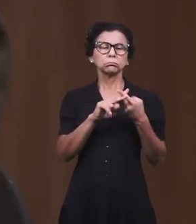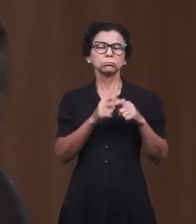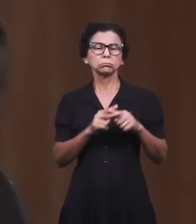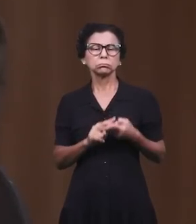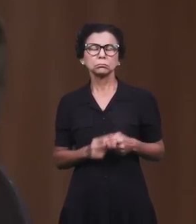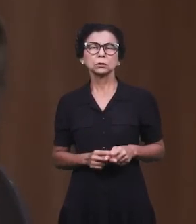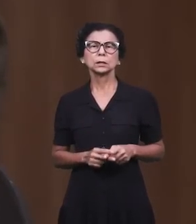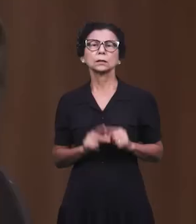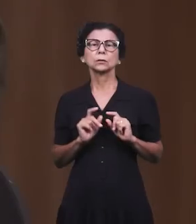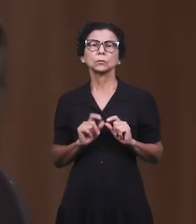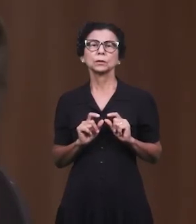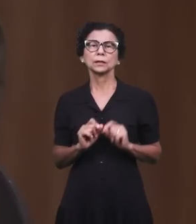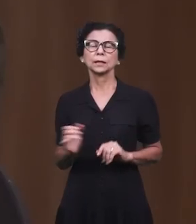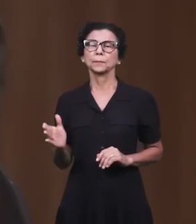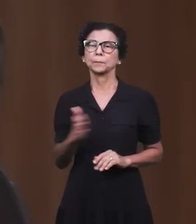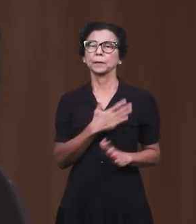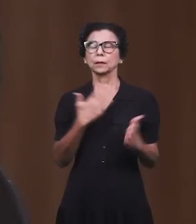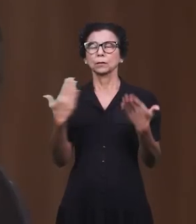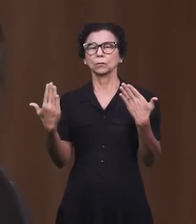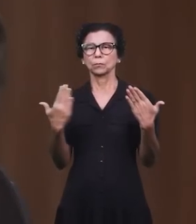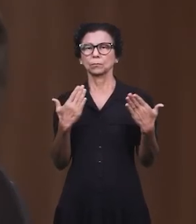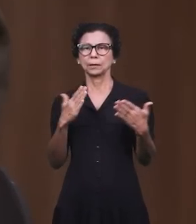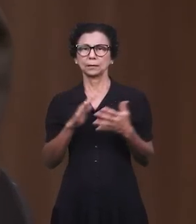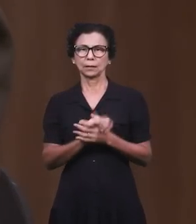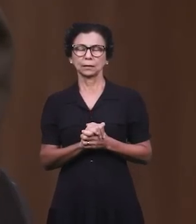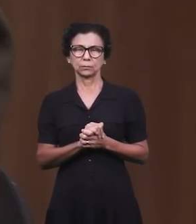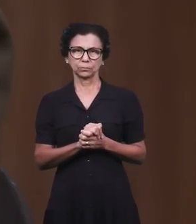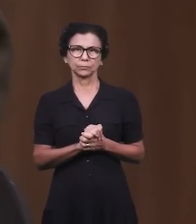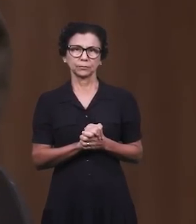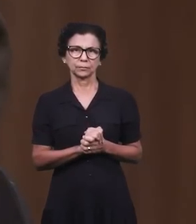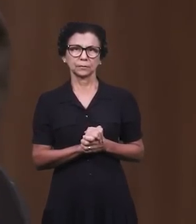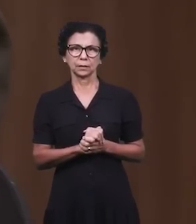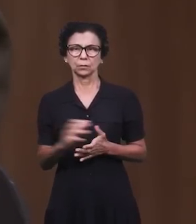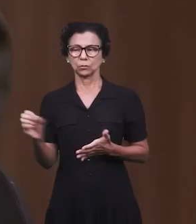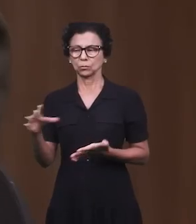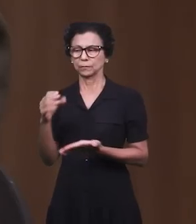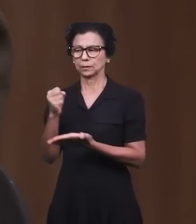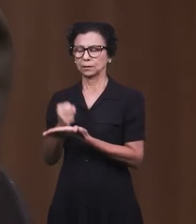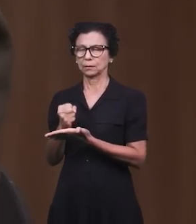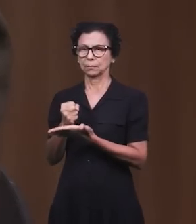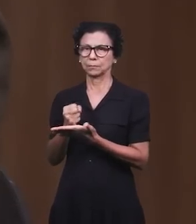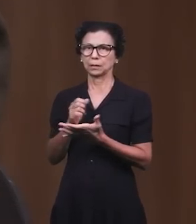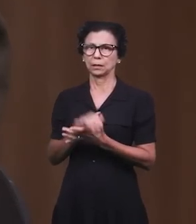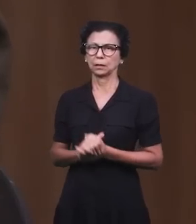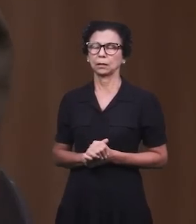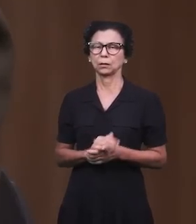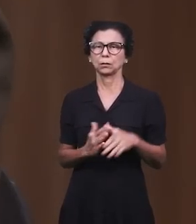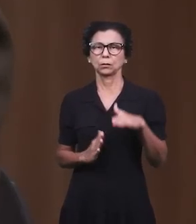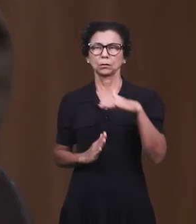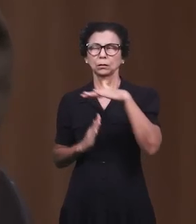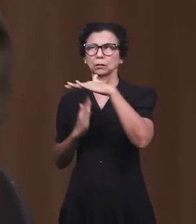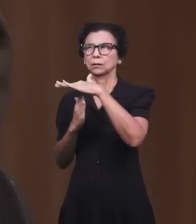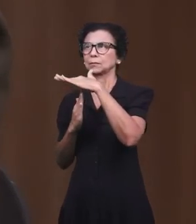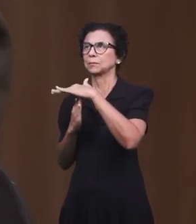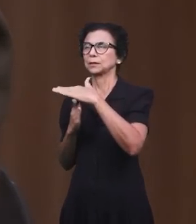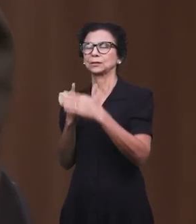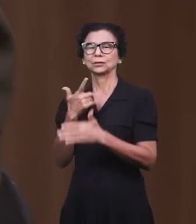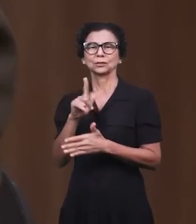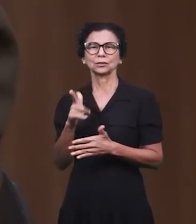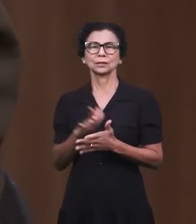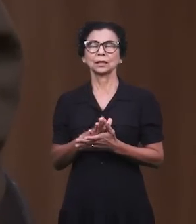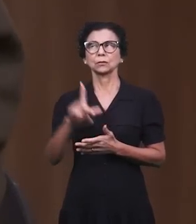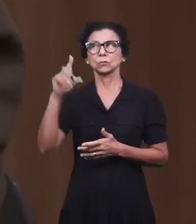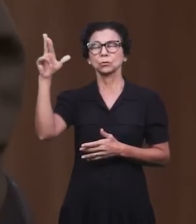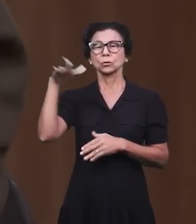O véu do templo foi rasgado de alto a baixo. Ou seja, não há mais limites entre nós e o Senhor. O Senhor nos fez reis e